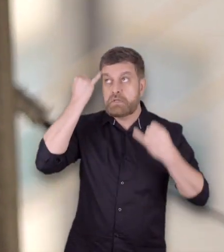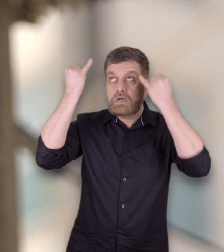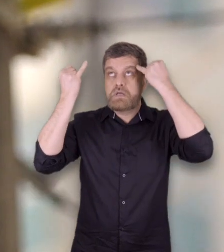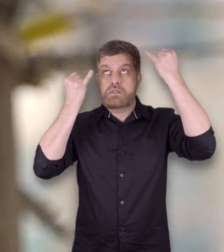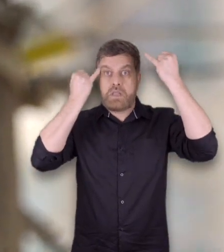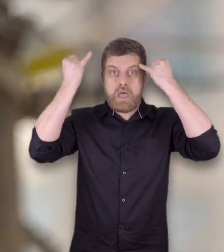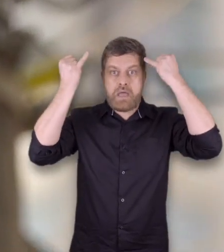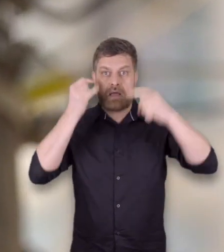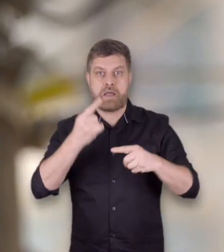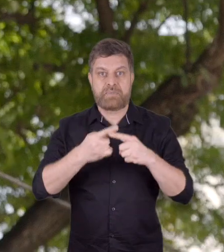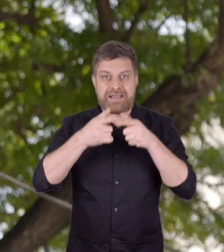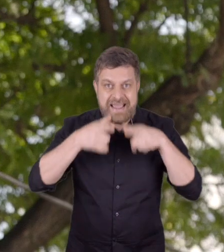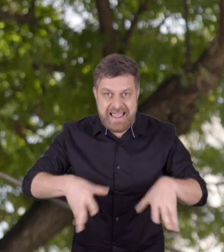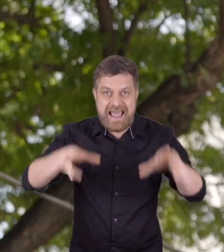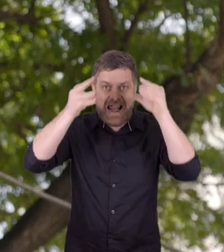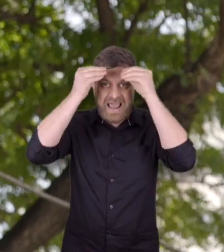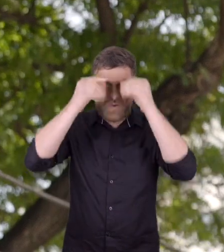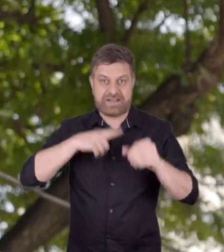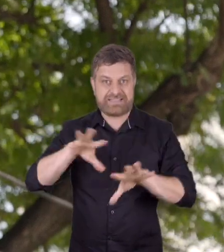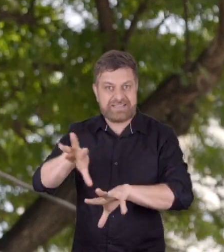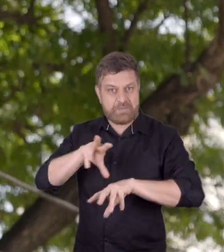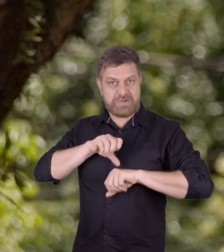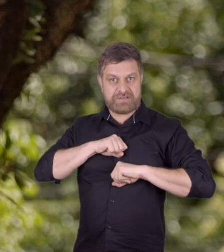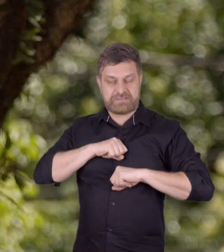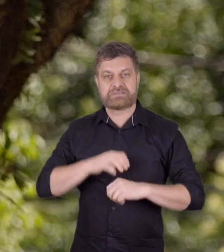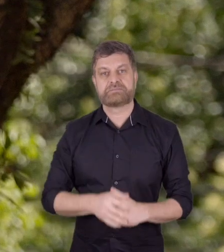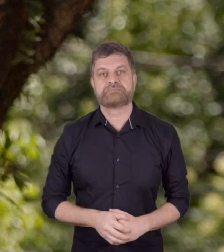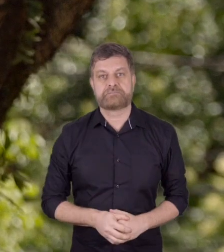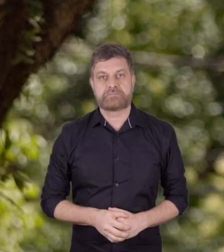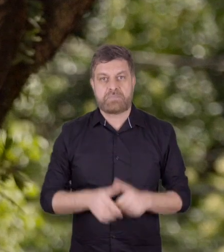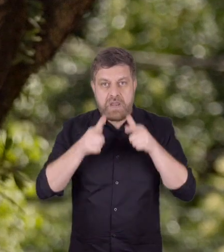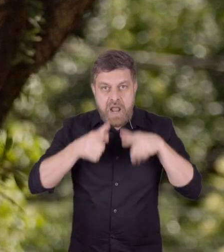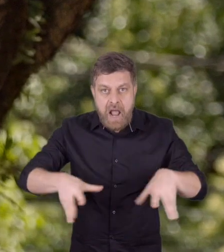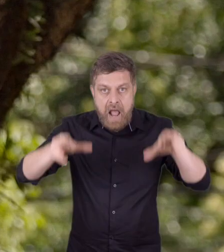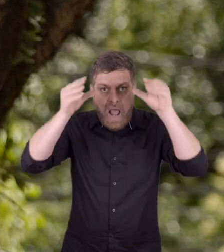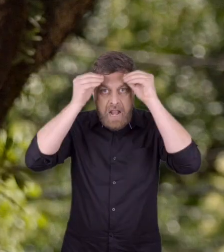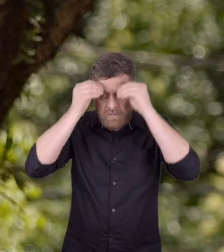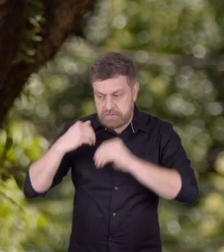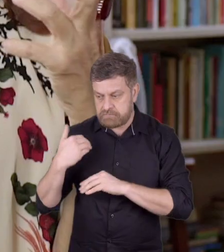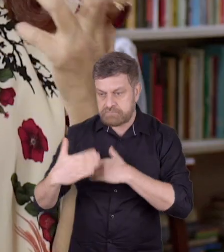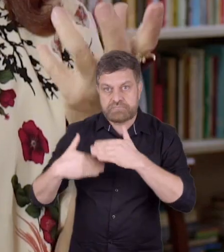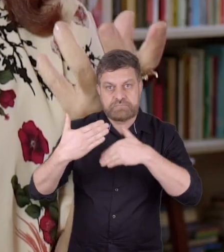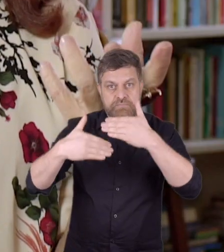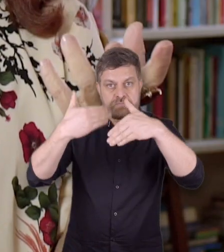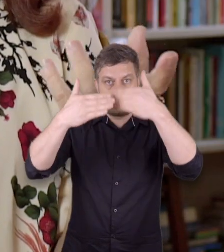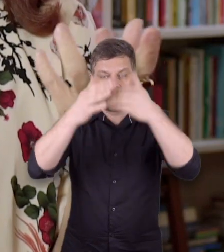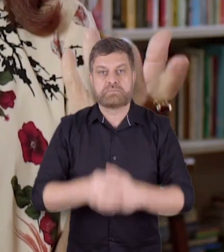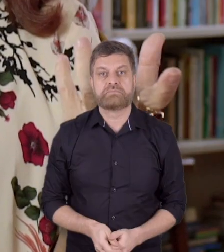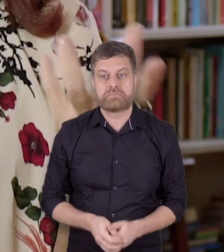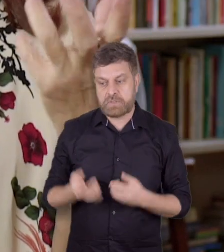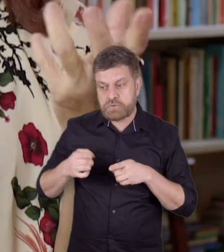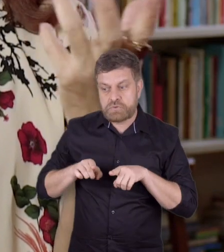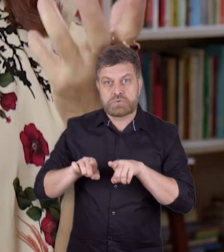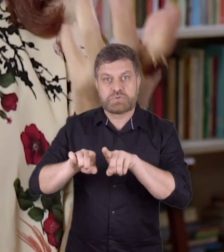inventivo por quê? Porque ele dispõe da linguagem. A linguagem humana evolui, e com a evolução da